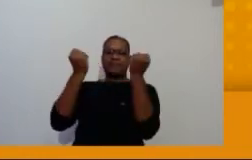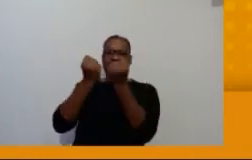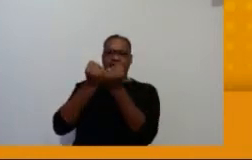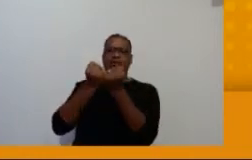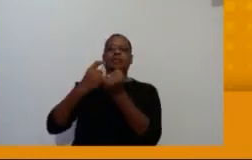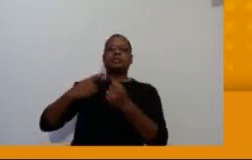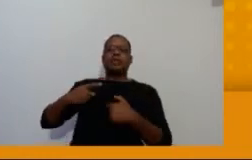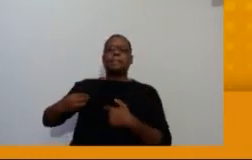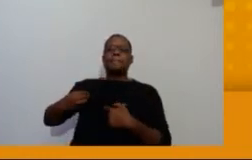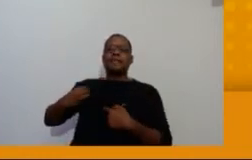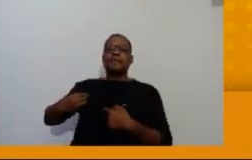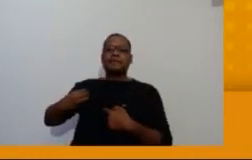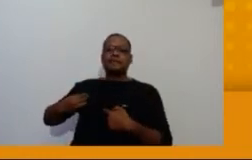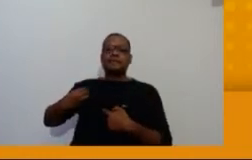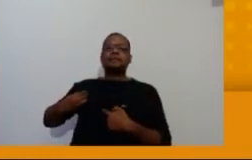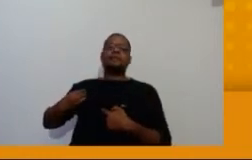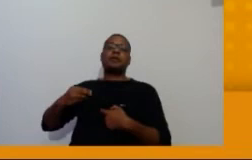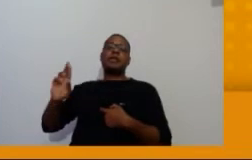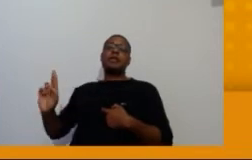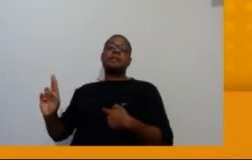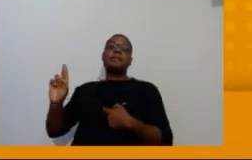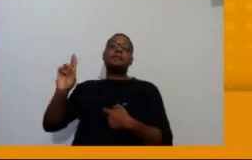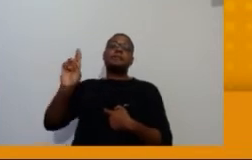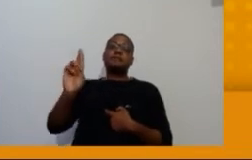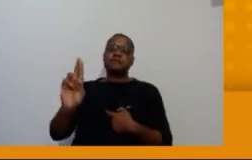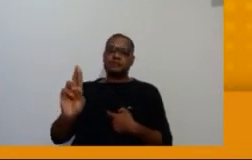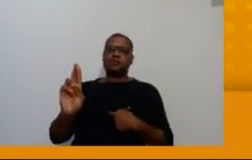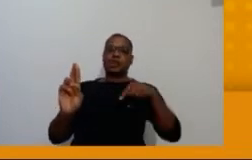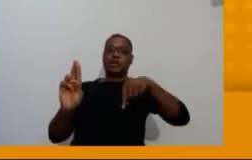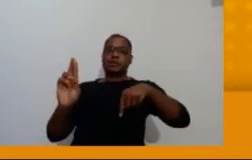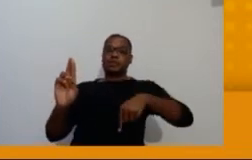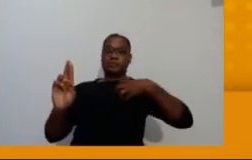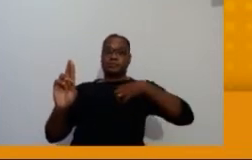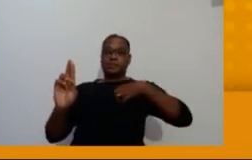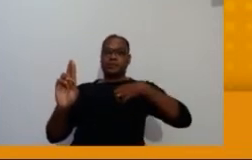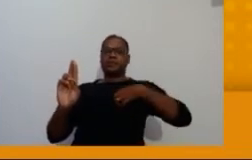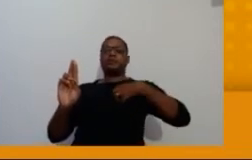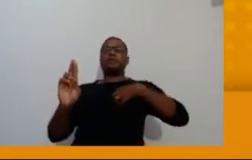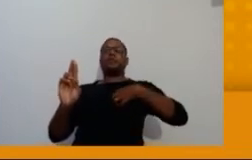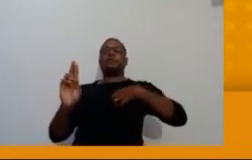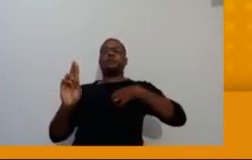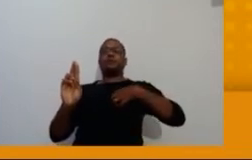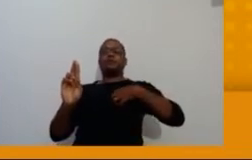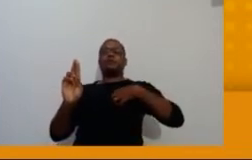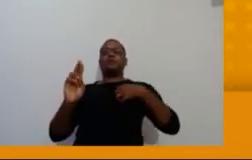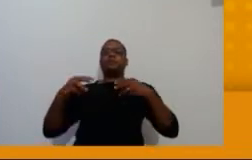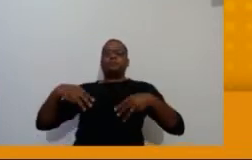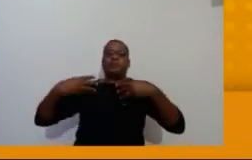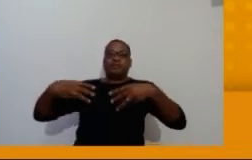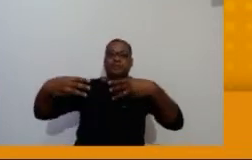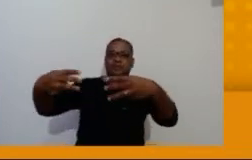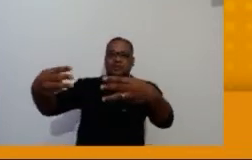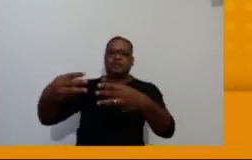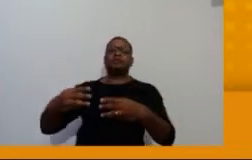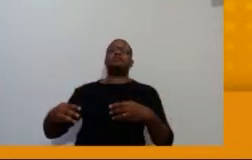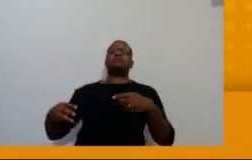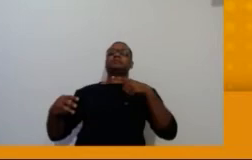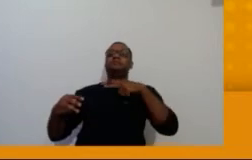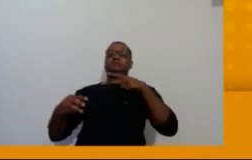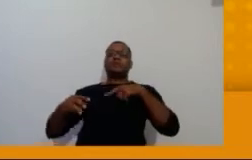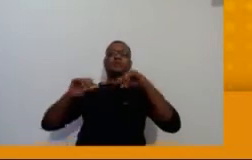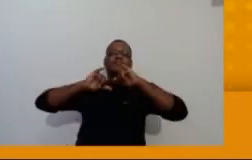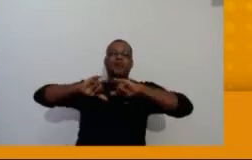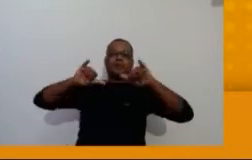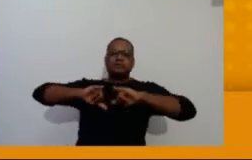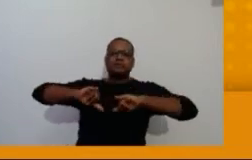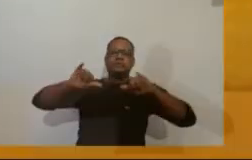da representante aqui na Bahia, do Ministério, dando todas essas informações importantes,